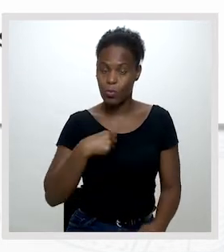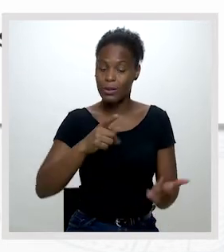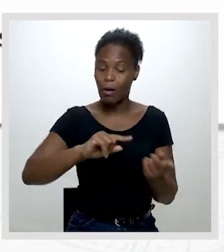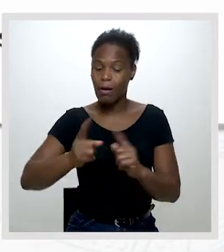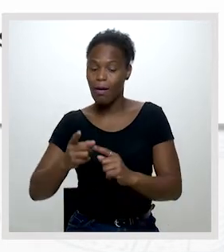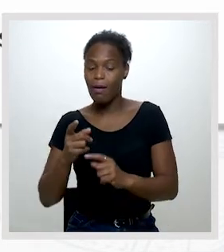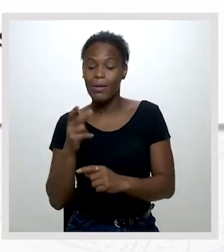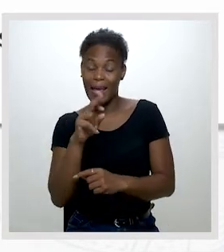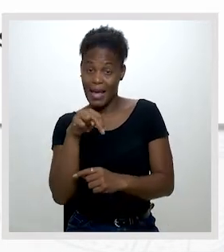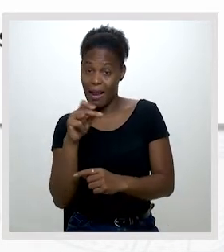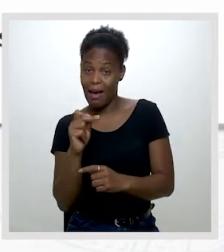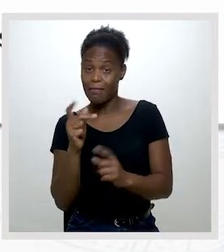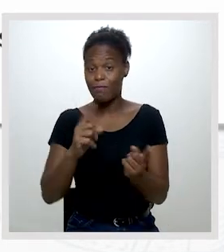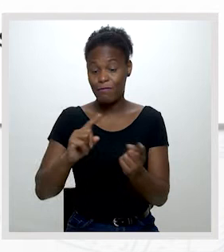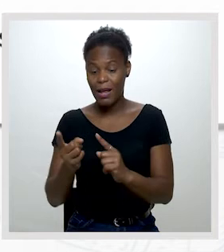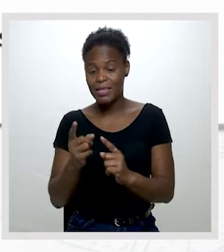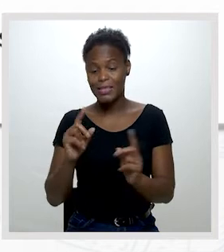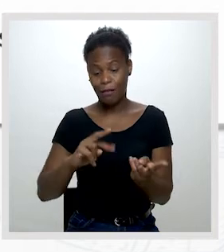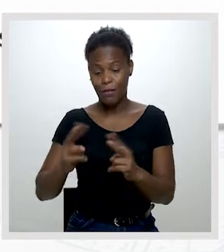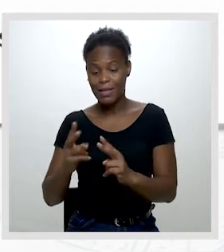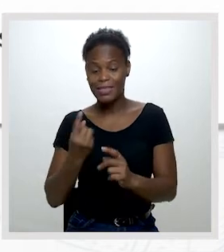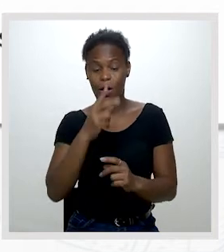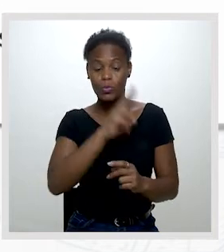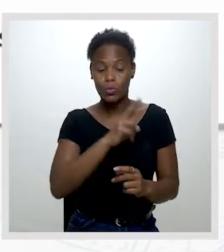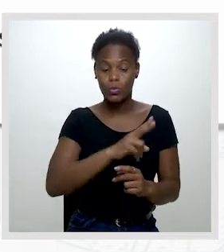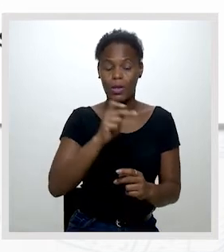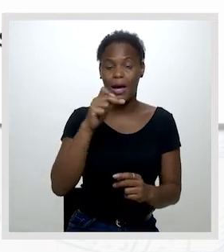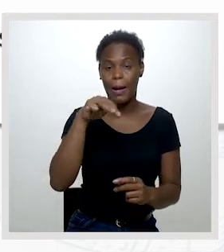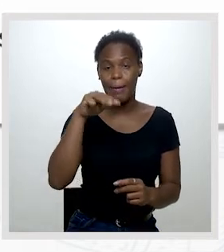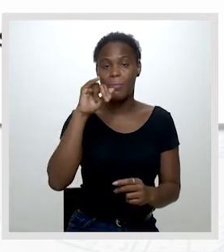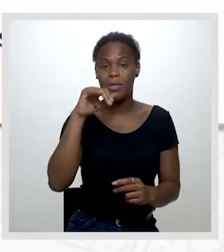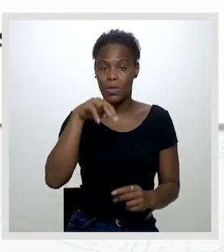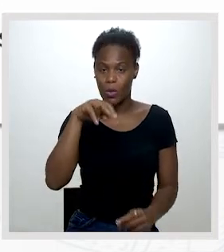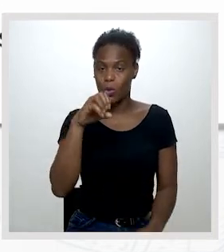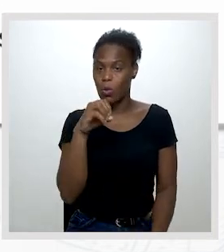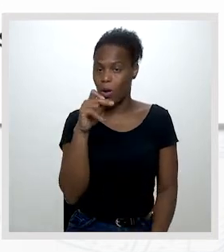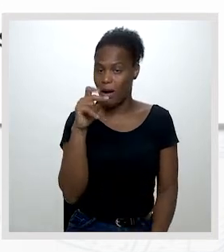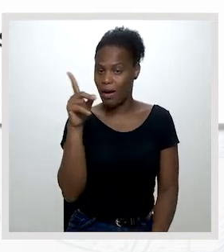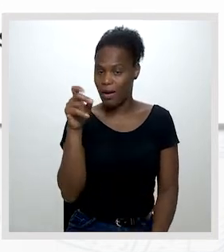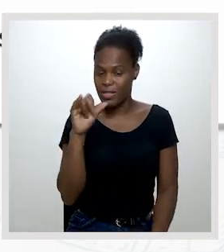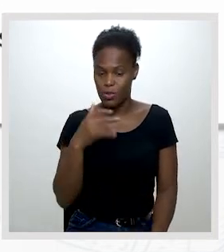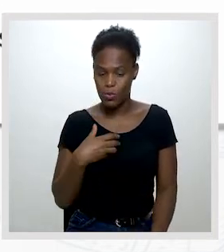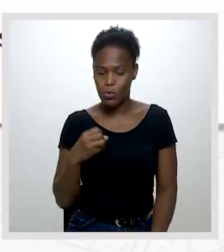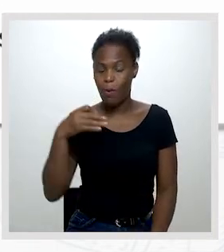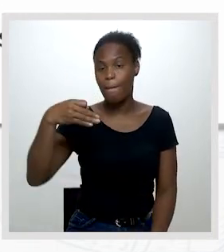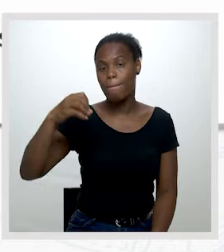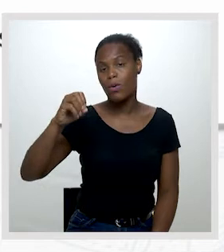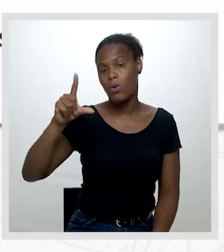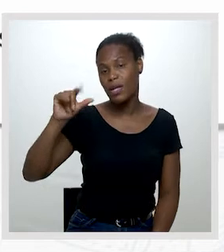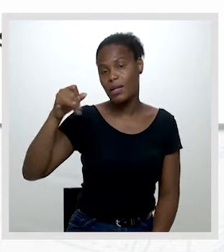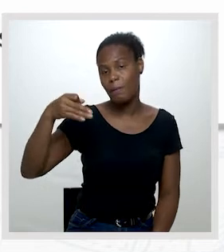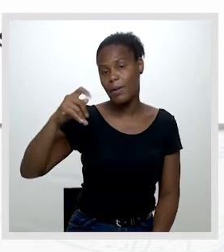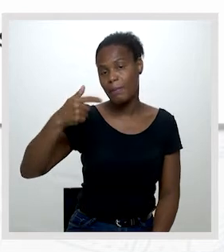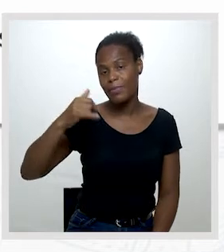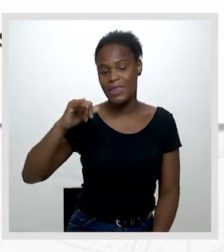segundo aminoácido da cadeia polipeptídica. Logo que os dois aminoácidos ficam lado a lado, uma